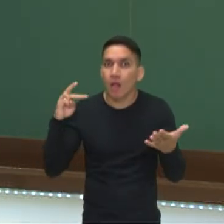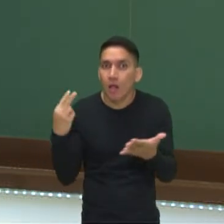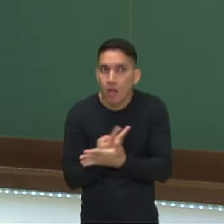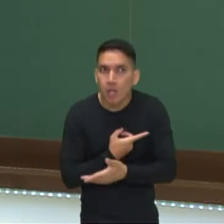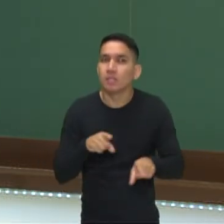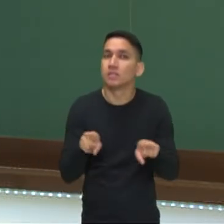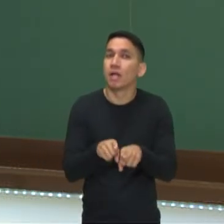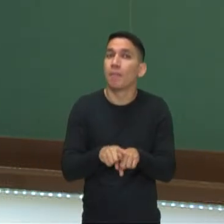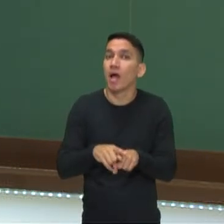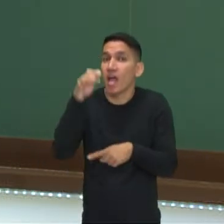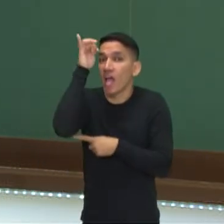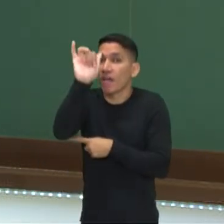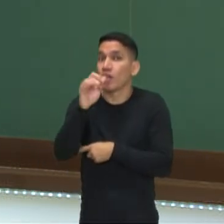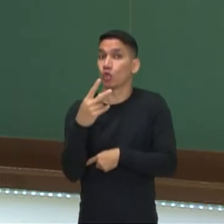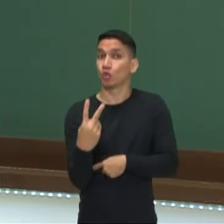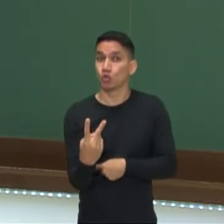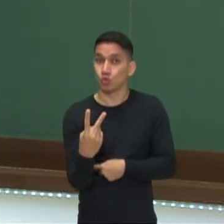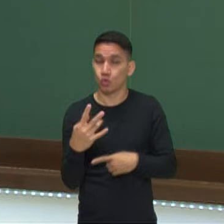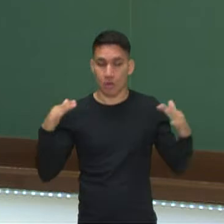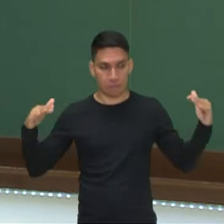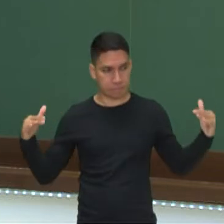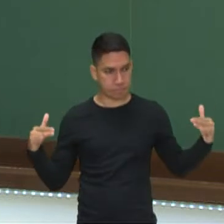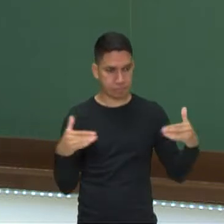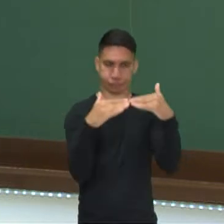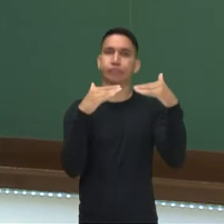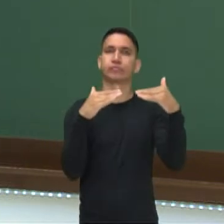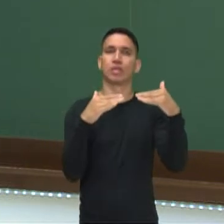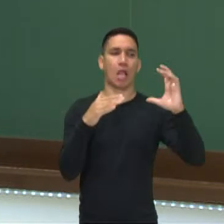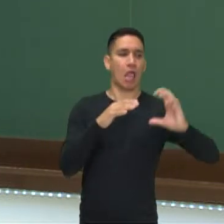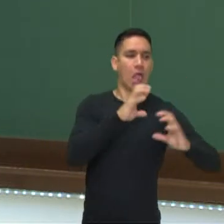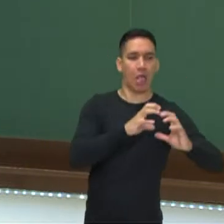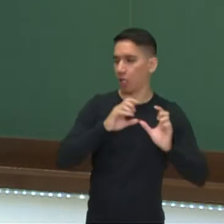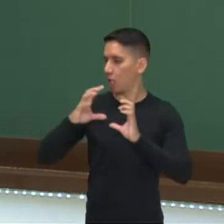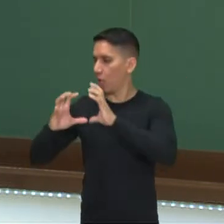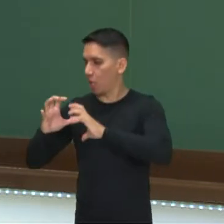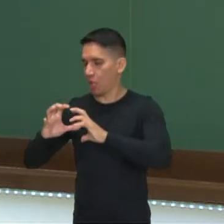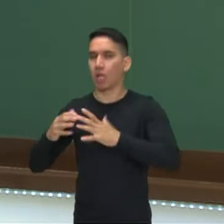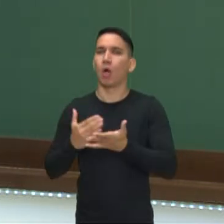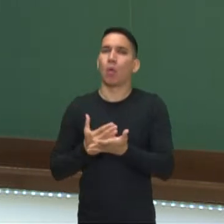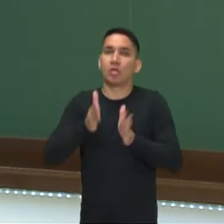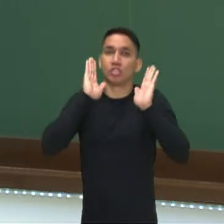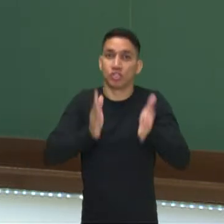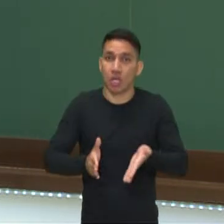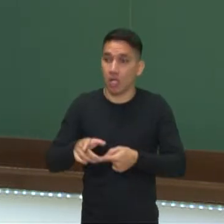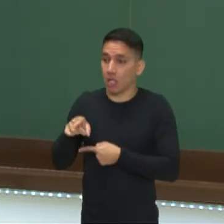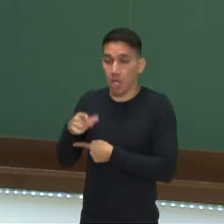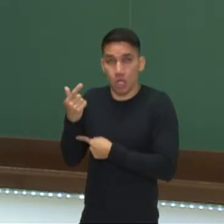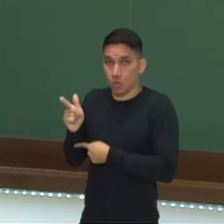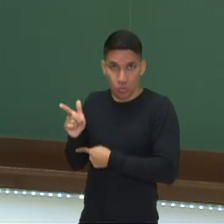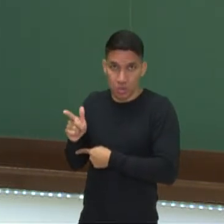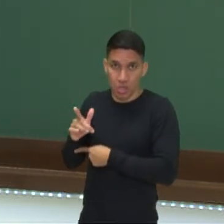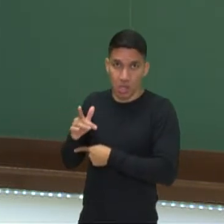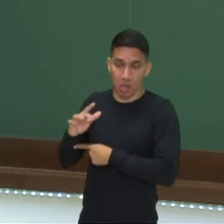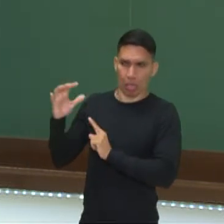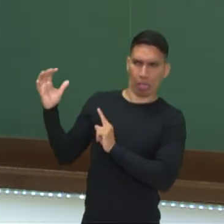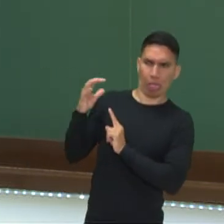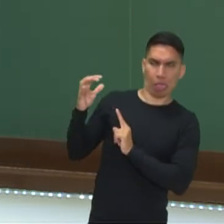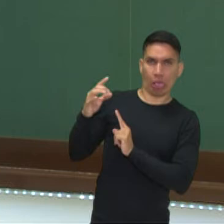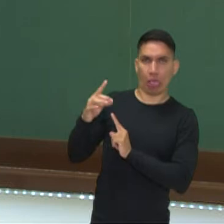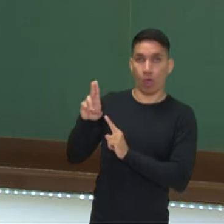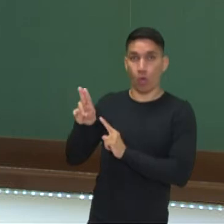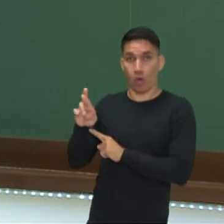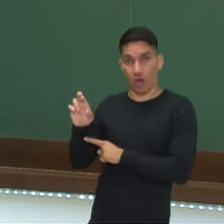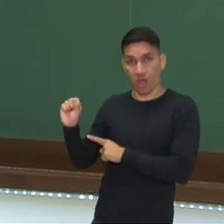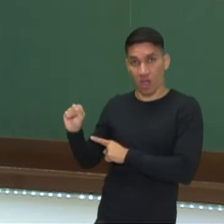evita duas frentes de guerra ao mesmo tempo no início. Então, não tendo a ameaça da União Soviética do